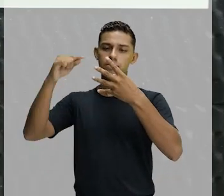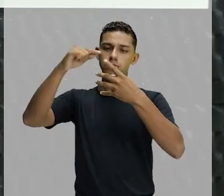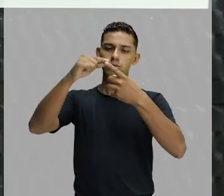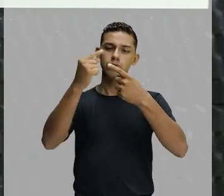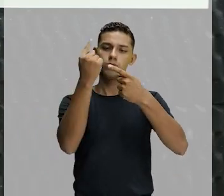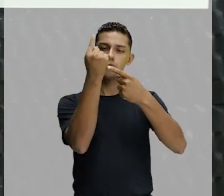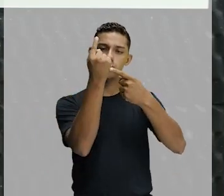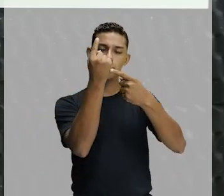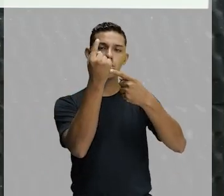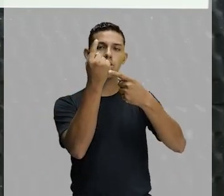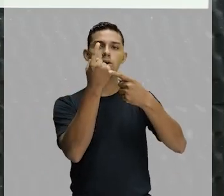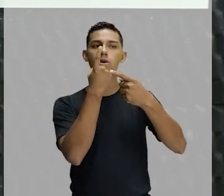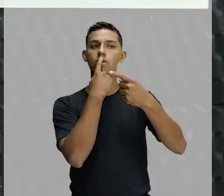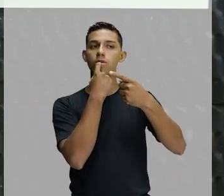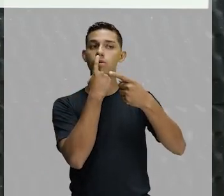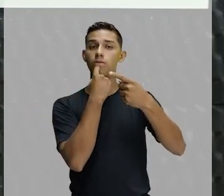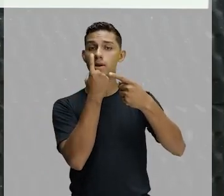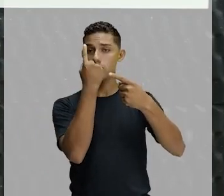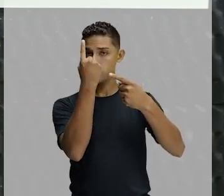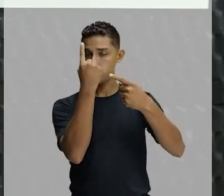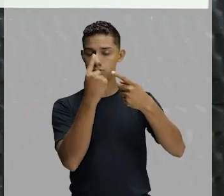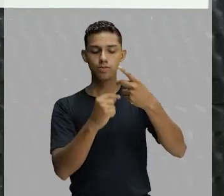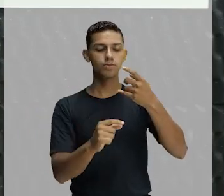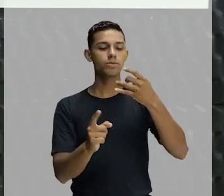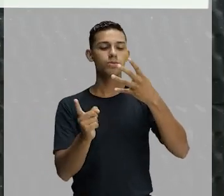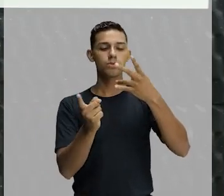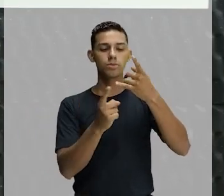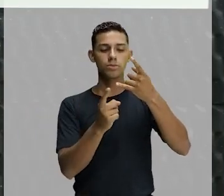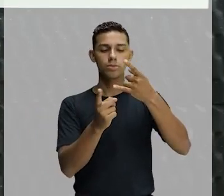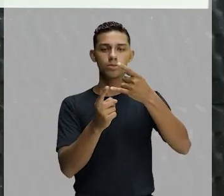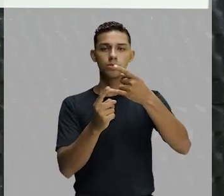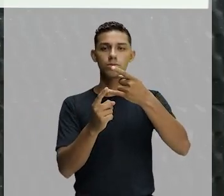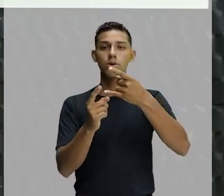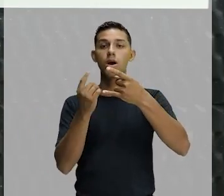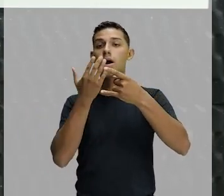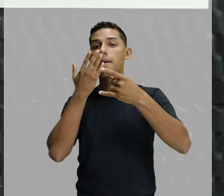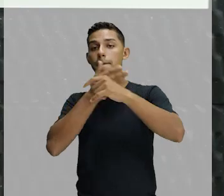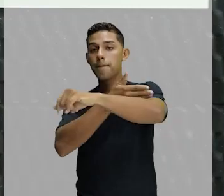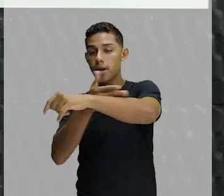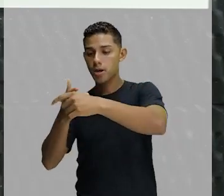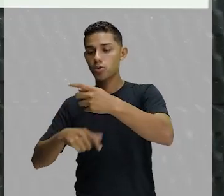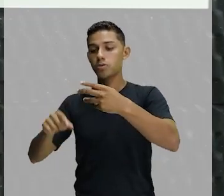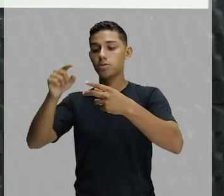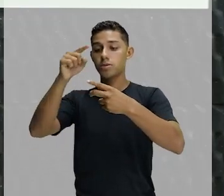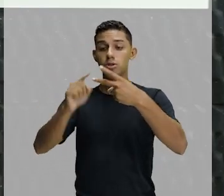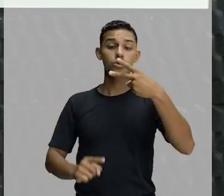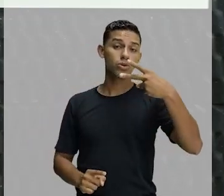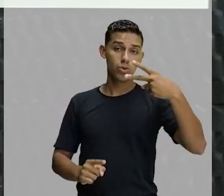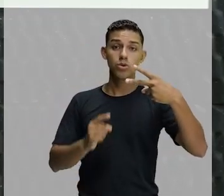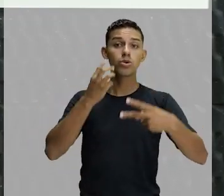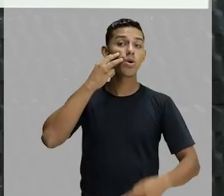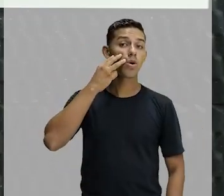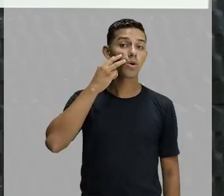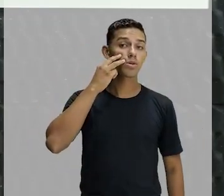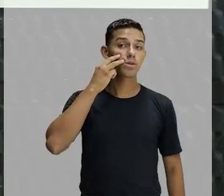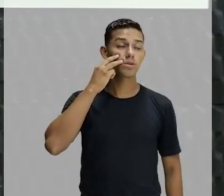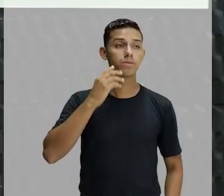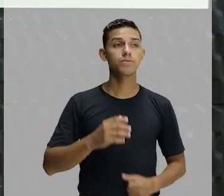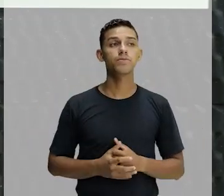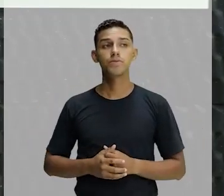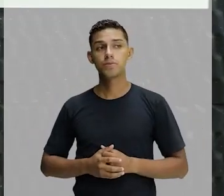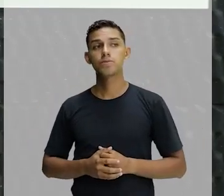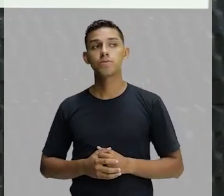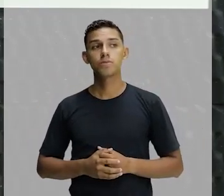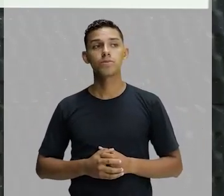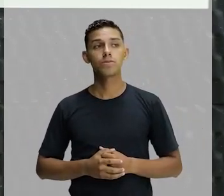2 indivíduos vermelhos, aliás, um indivíduo vermelho para 2 indivíduos rosa para um indivíduo branco. Então, a proporção